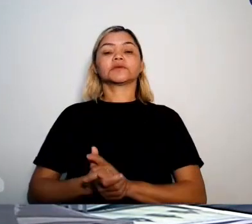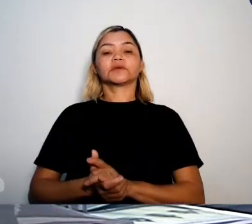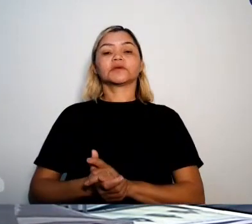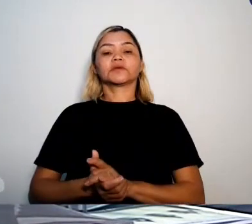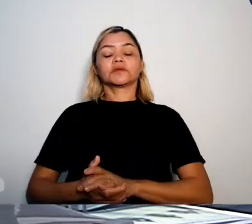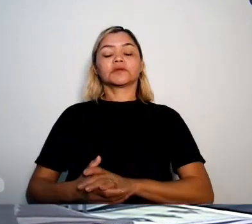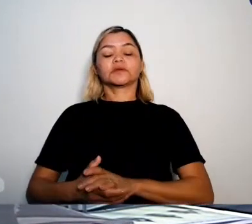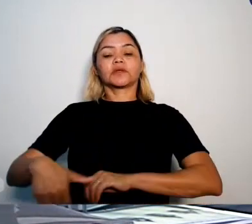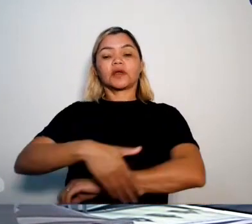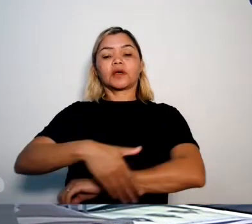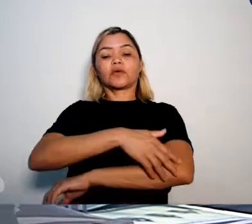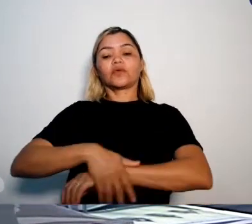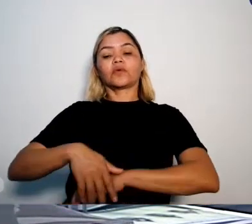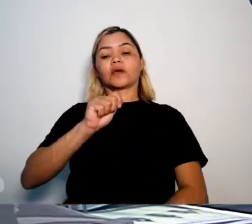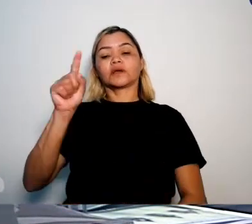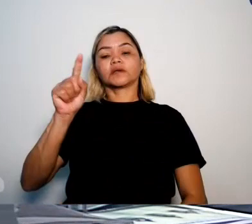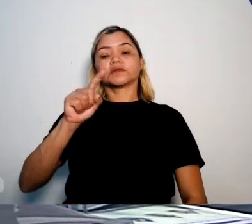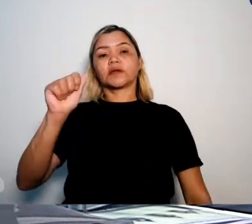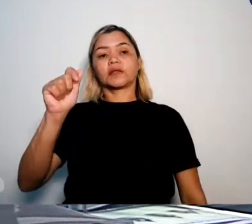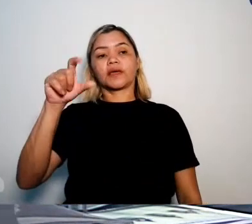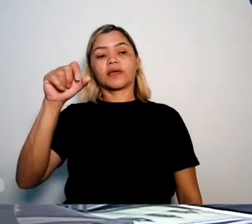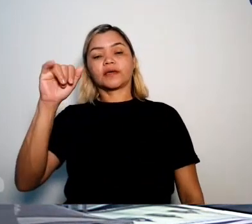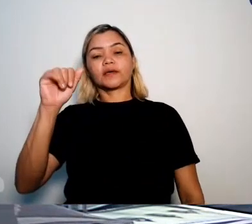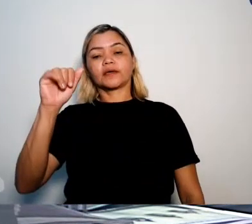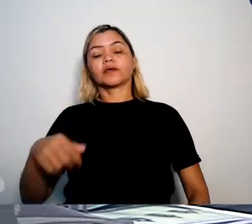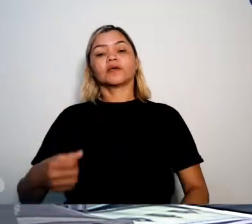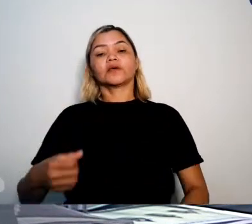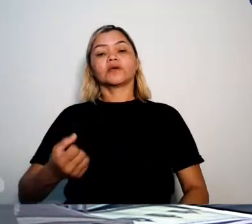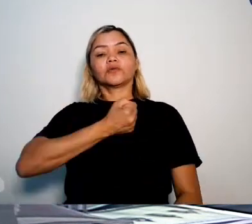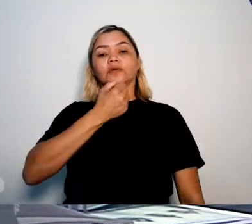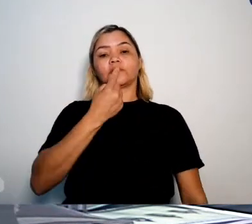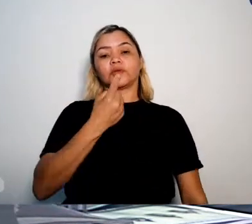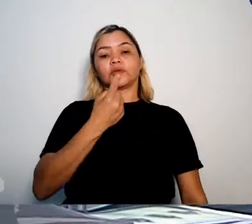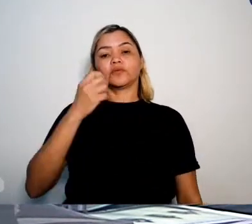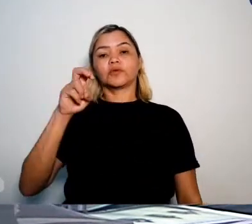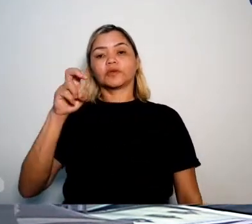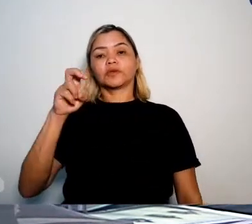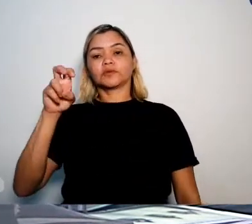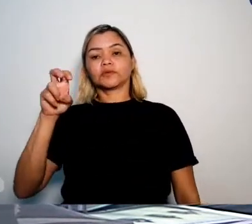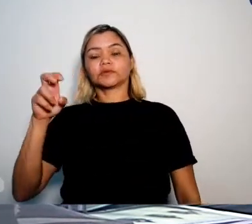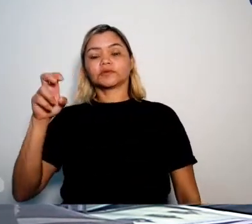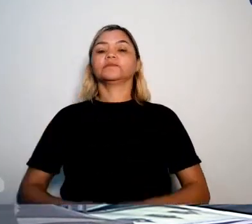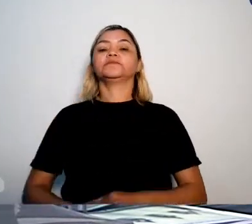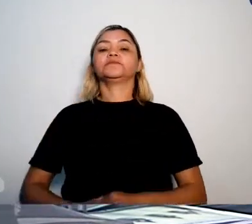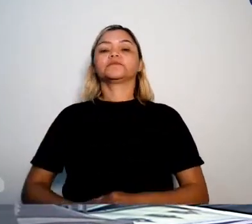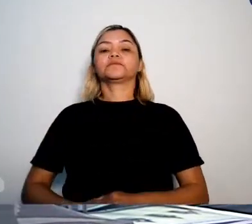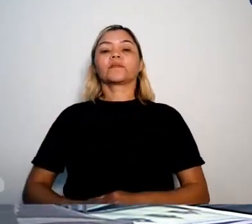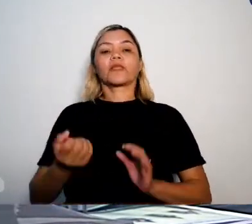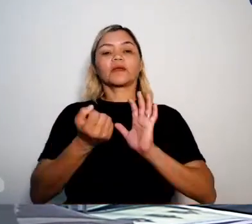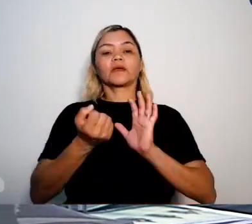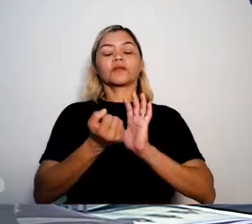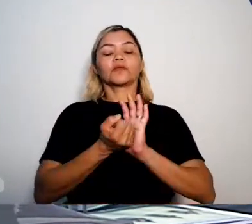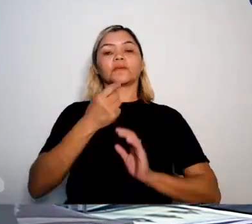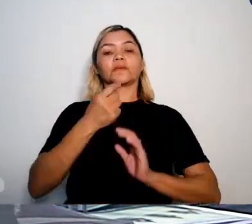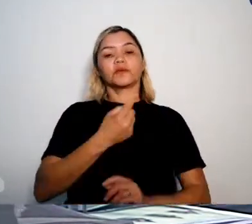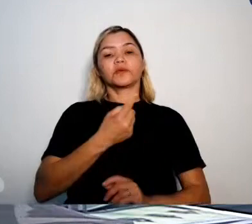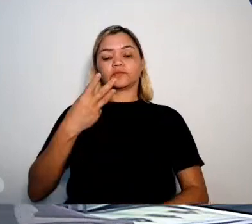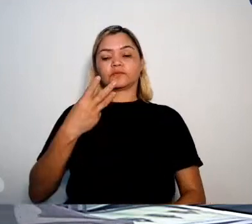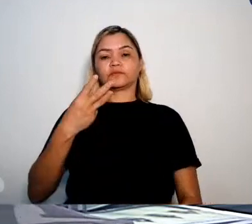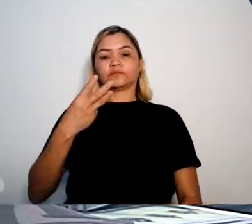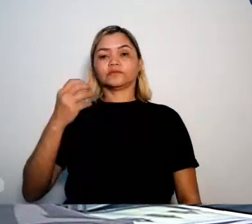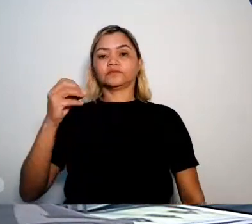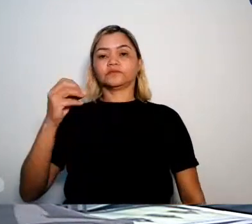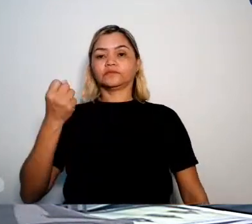número 555. Número 1308, de autoria da vereadora Rosiello,